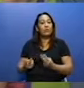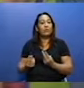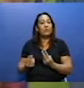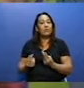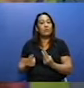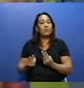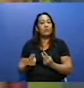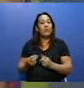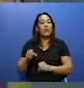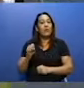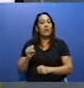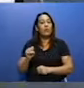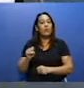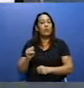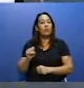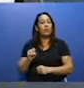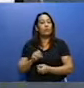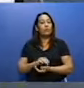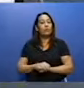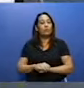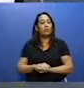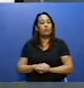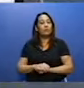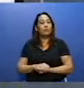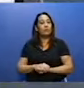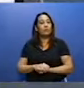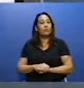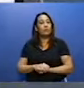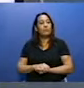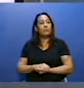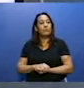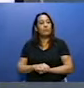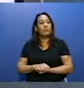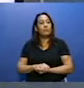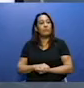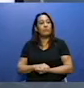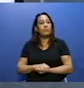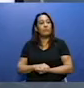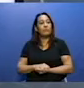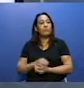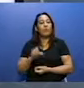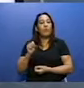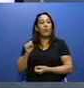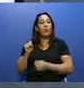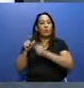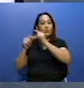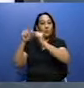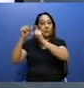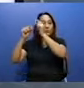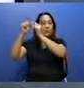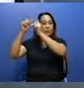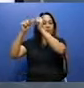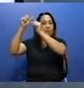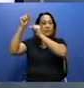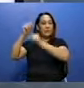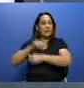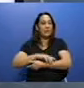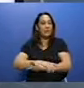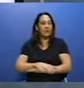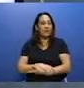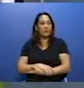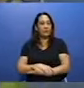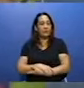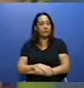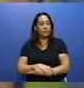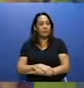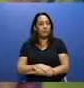7, 8. Então a figura 4 terá 8 estrelinhas. Olha que bonita.